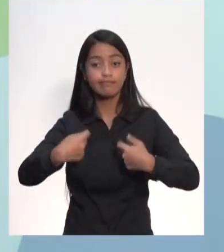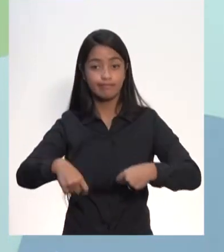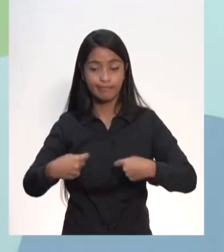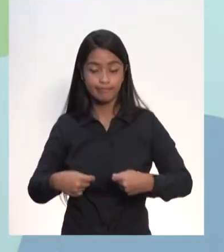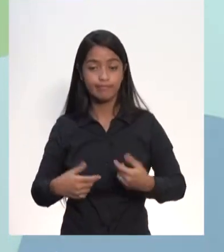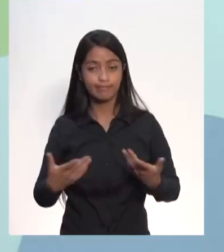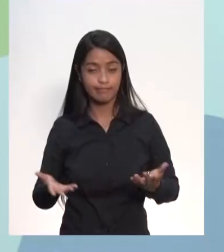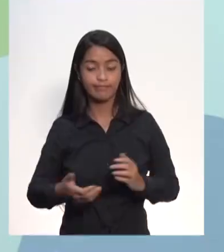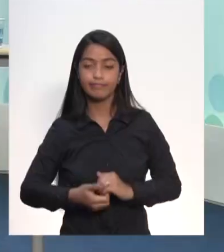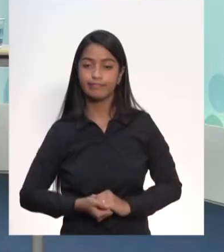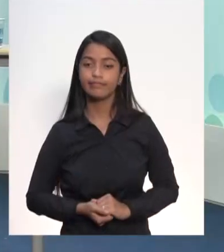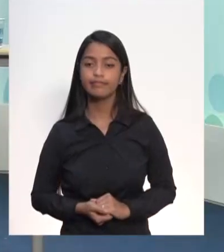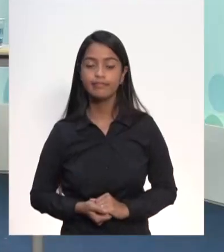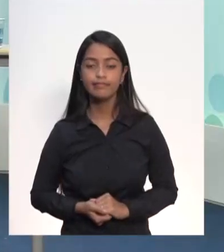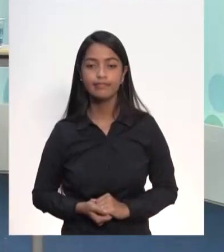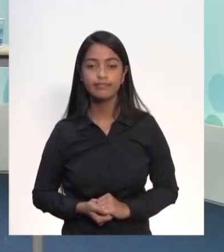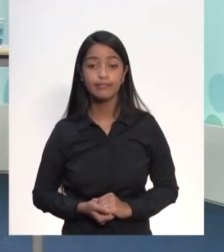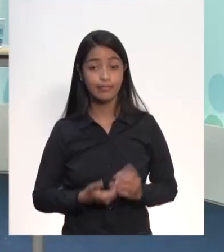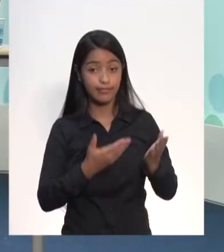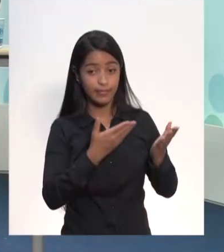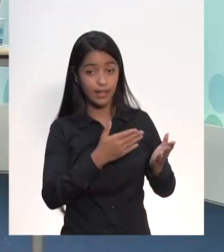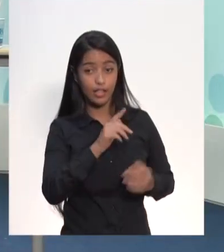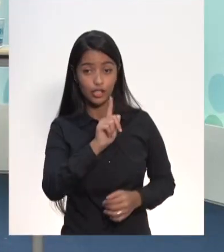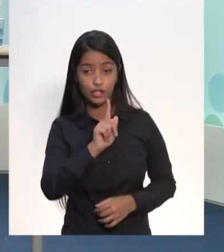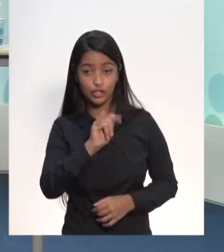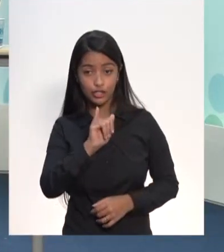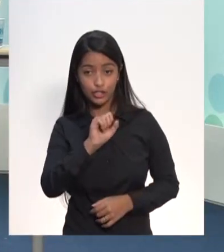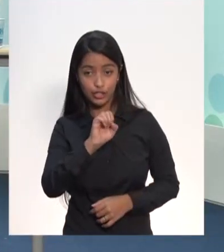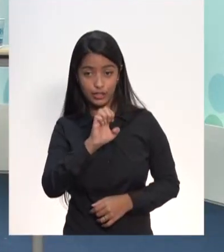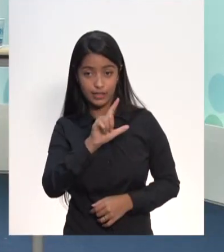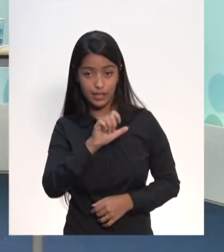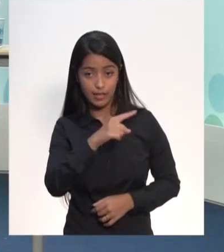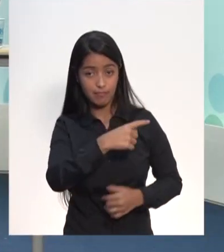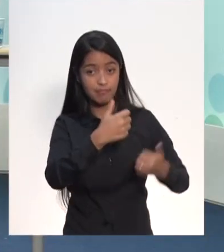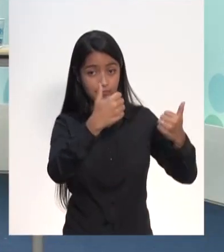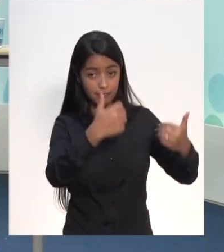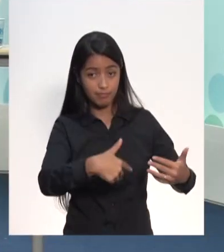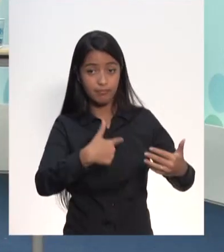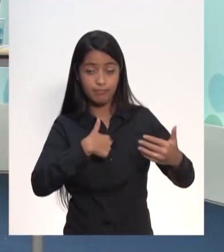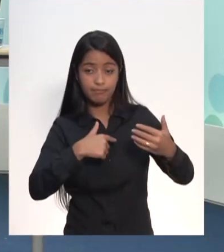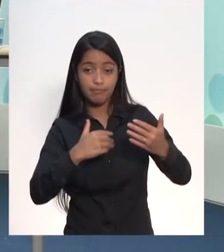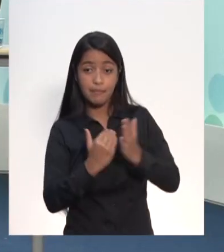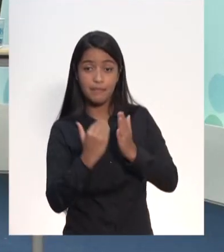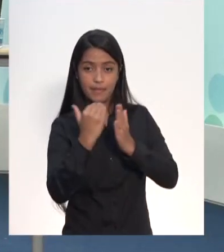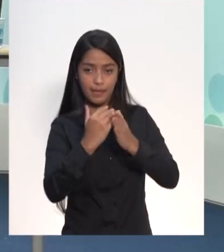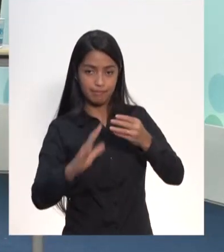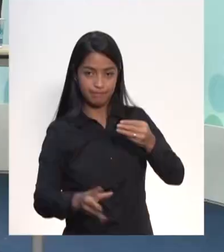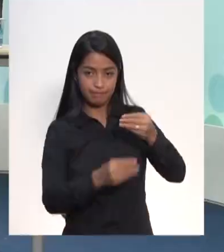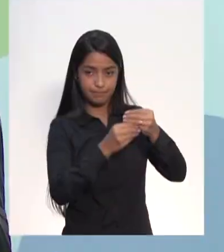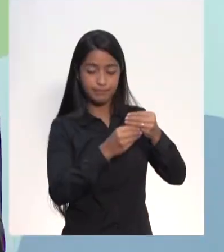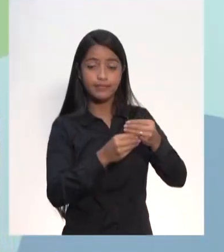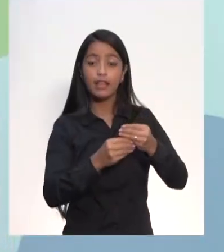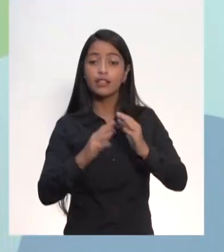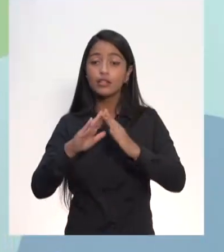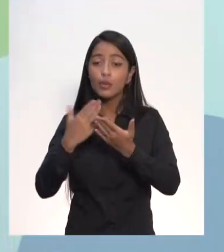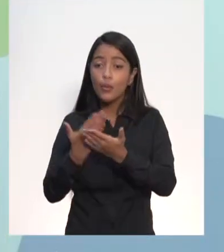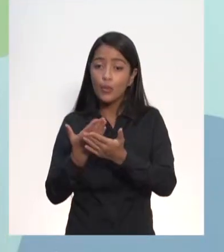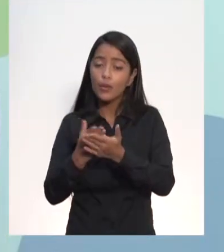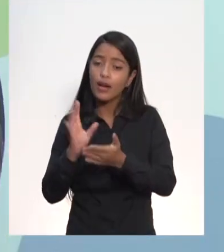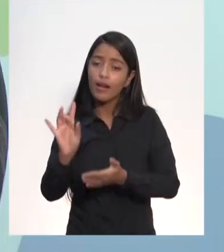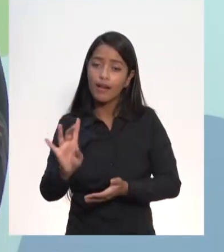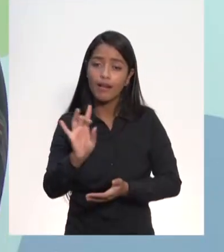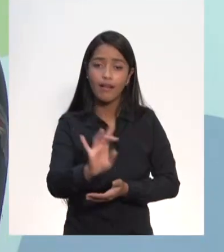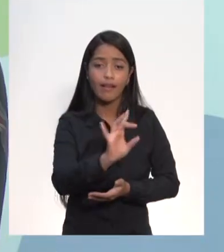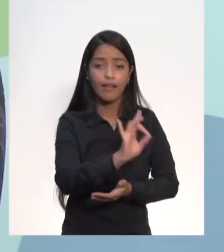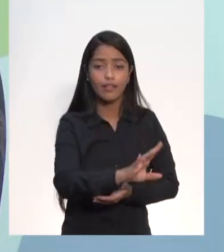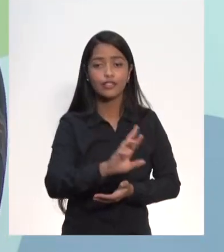professora Gisele, conforme reforçando o que você falou, olha, cada escola tem sua realidade, alguns